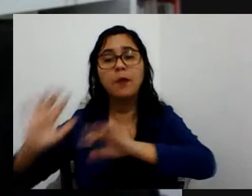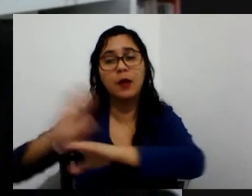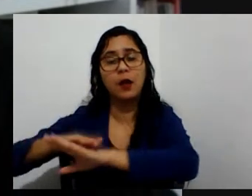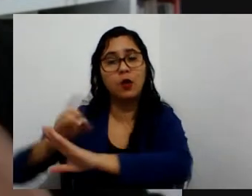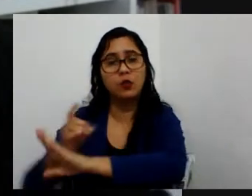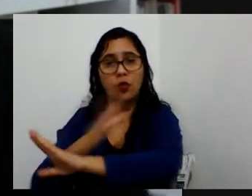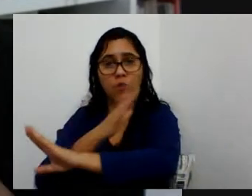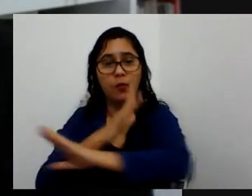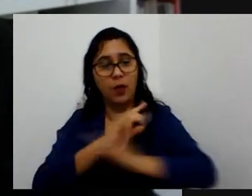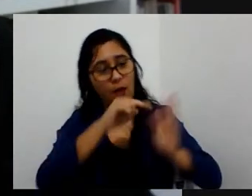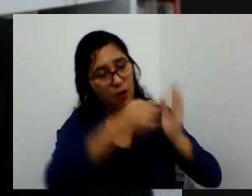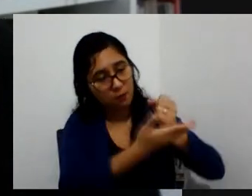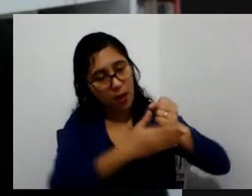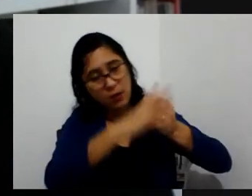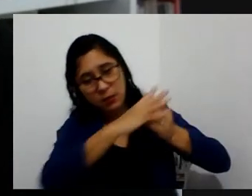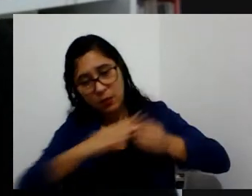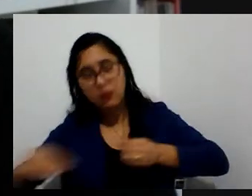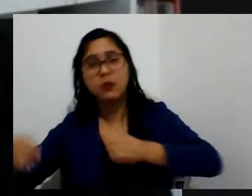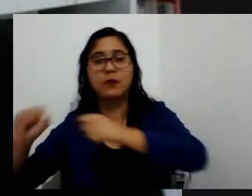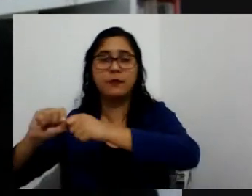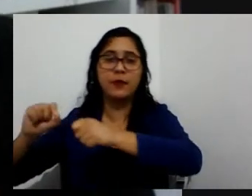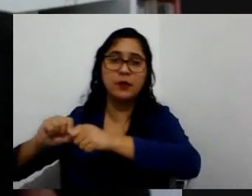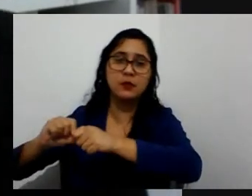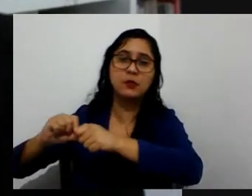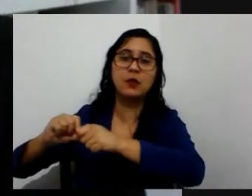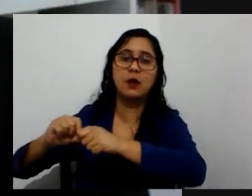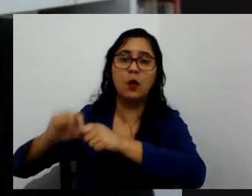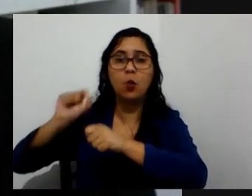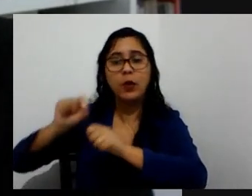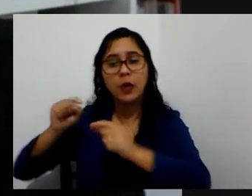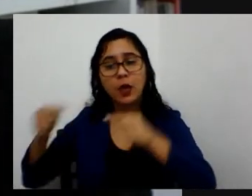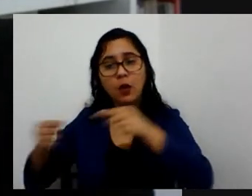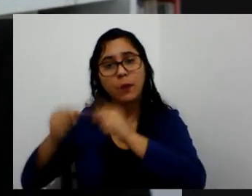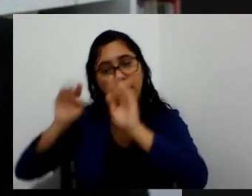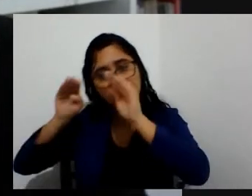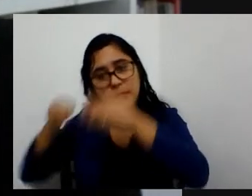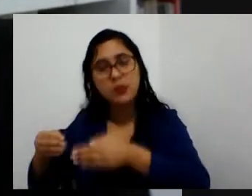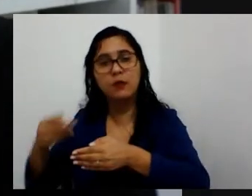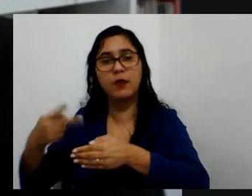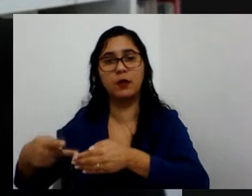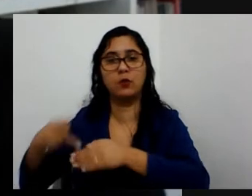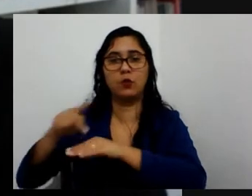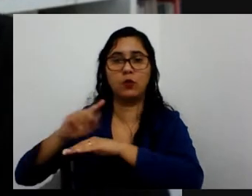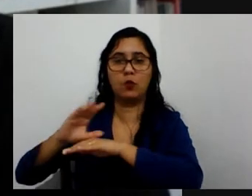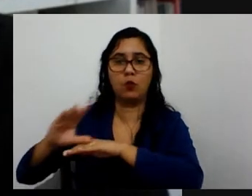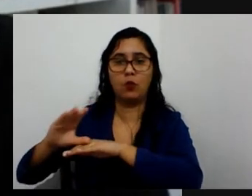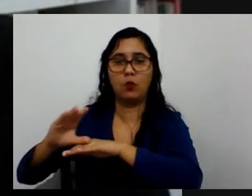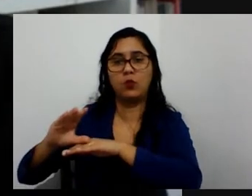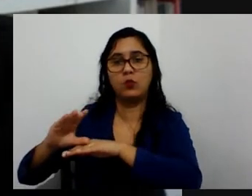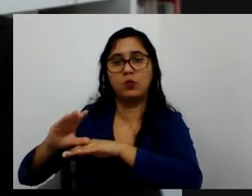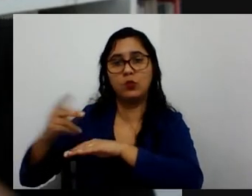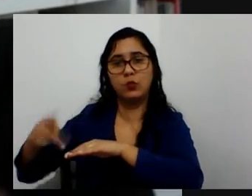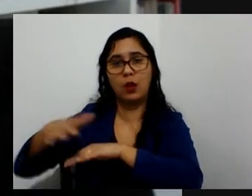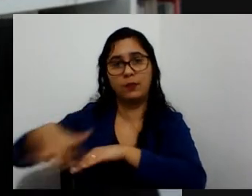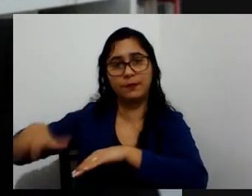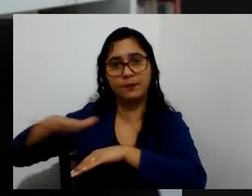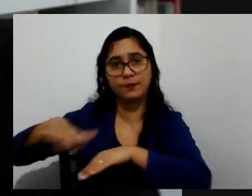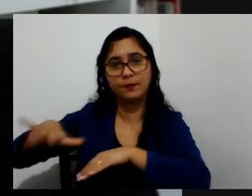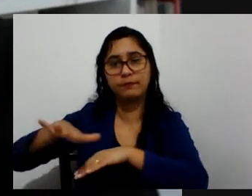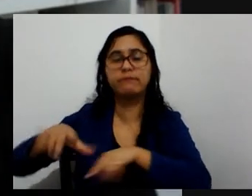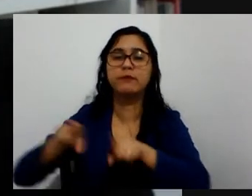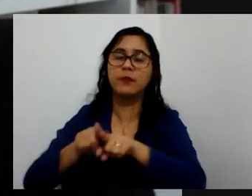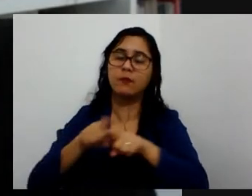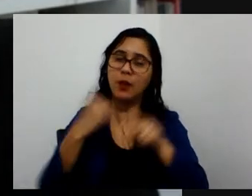base, implementar as especificidades que têm interesse a partir de sua área. E,